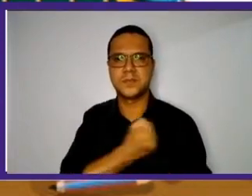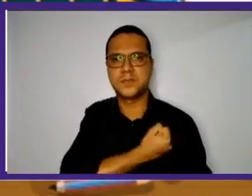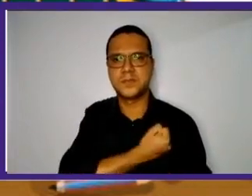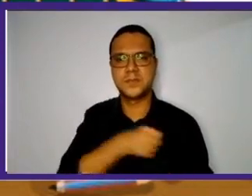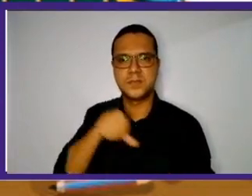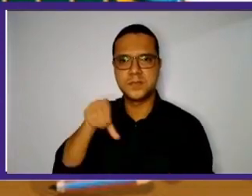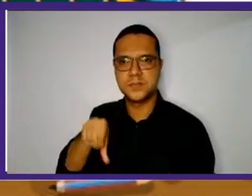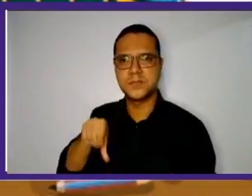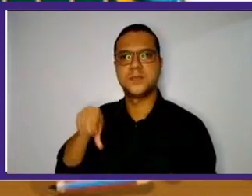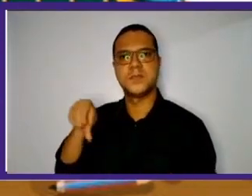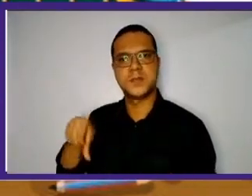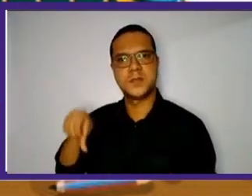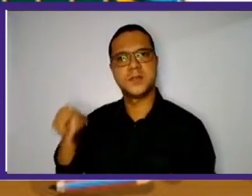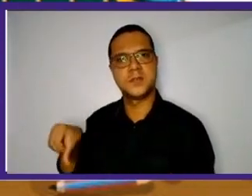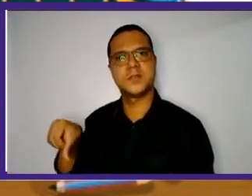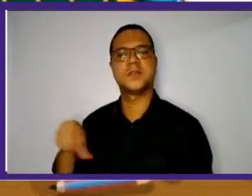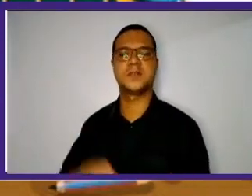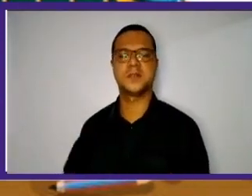número